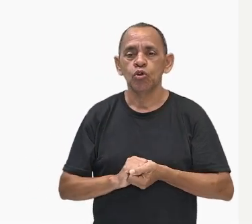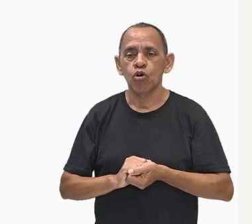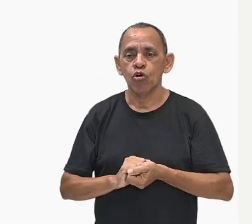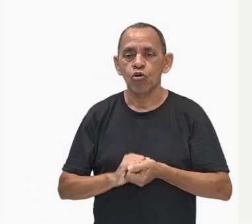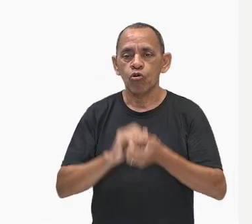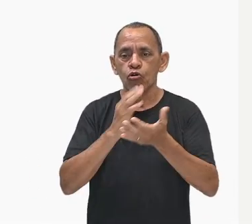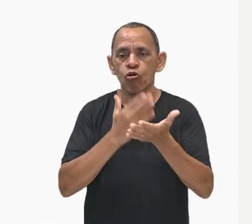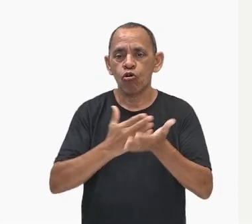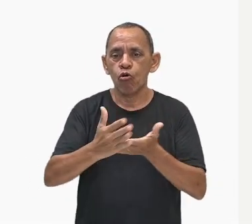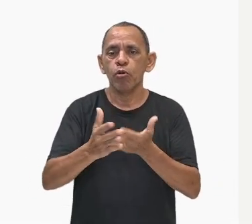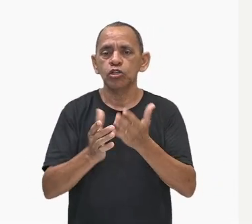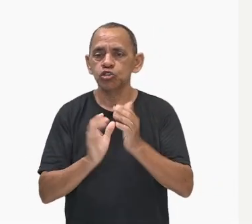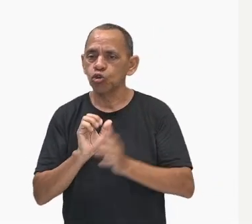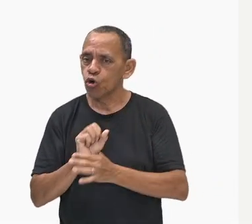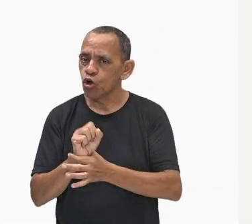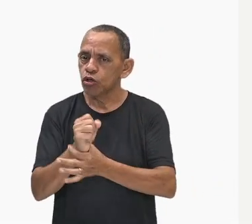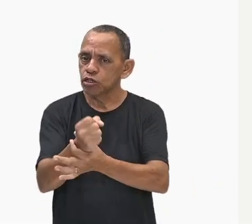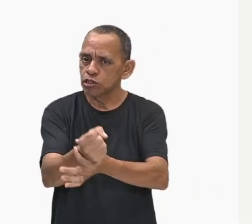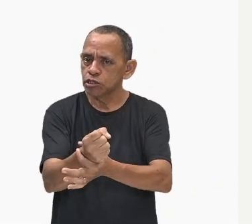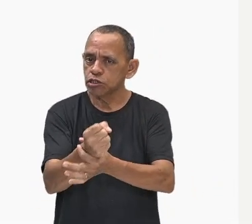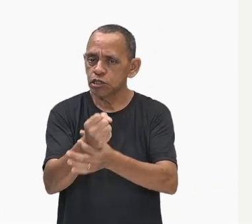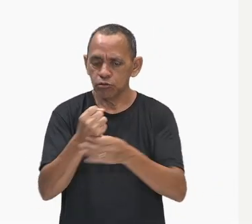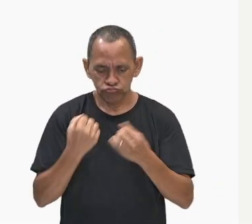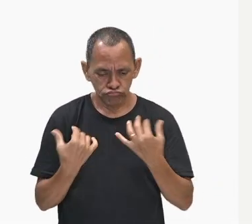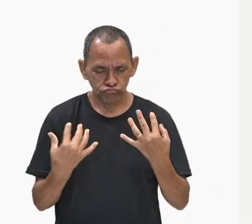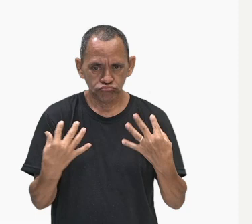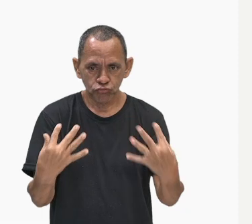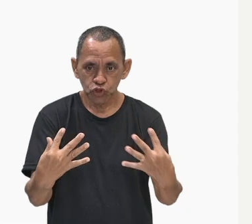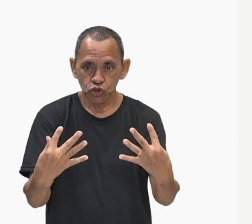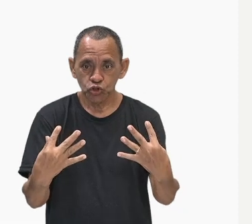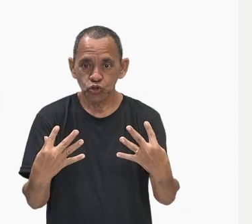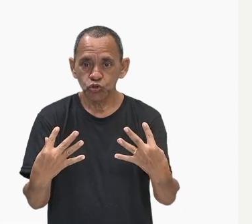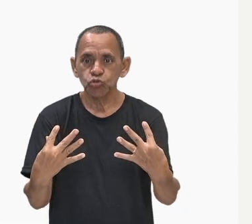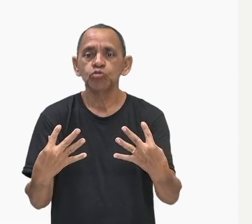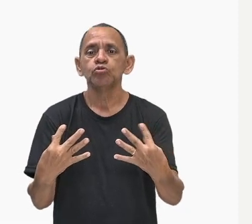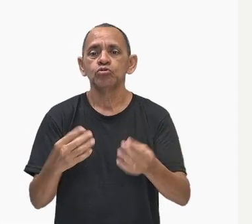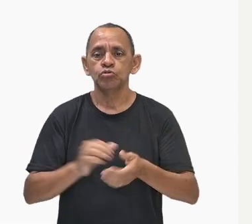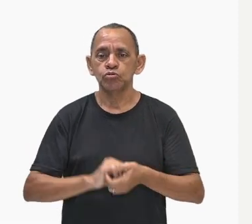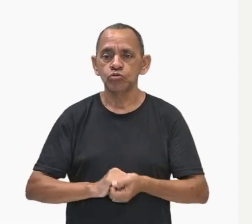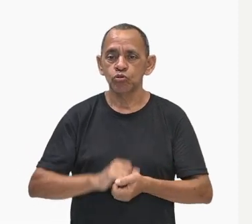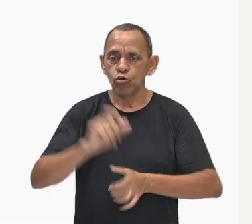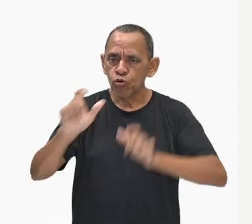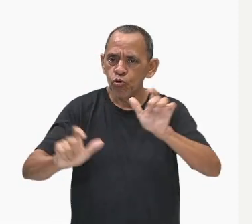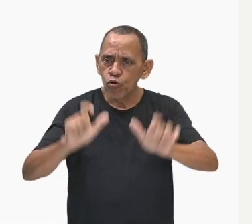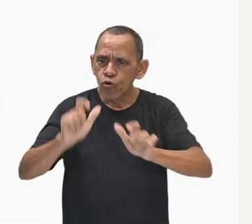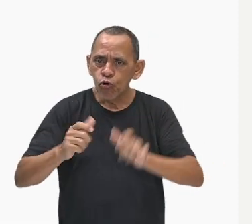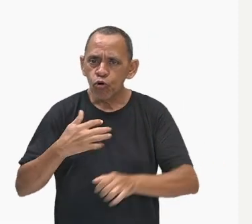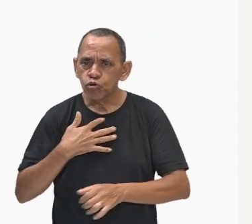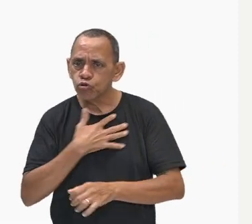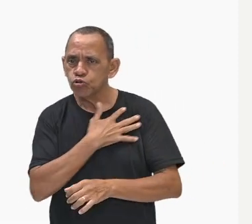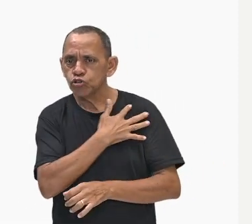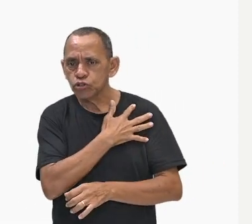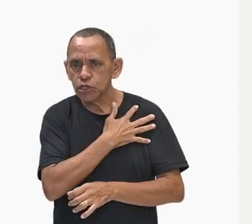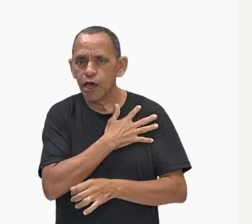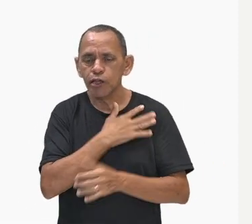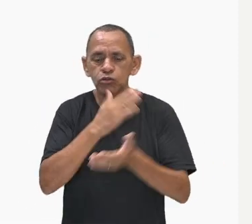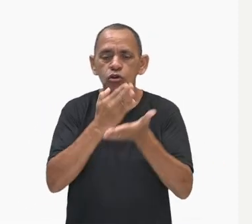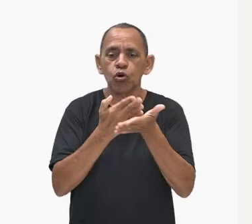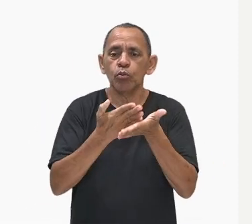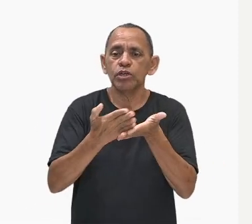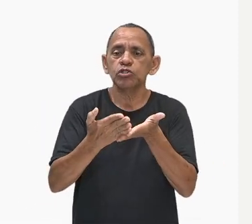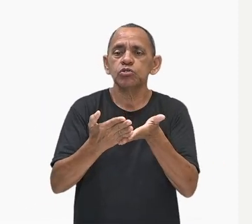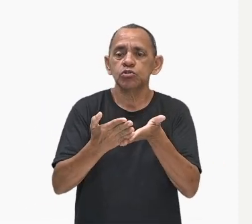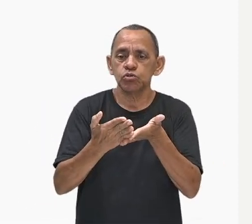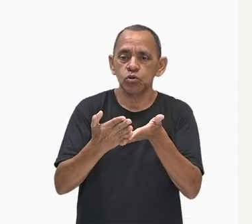O exército entrou em guerra com as tropas reais, iniciando então a Revolução Puritana. E a gente